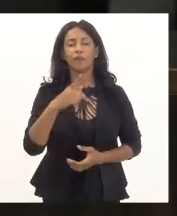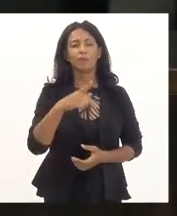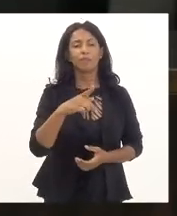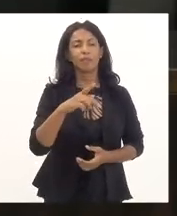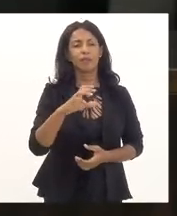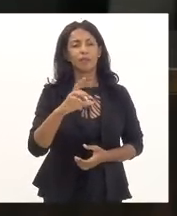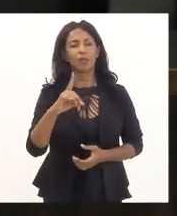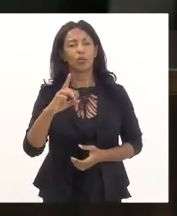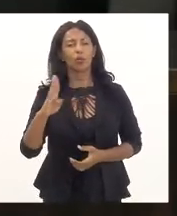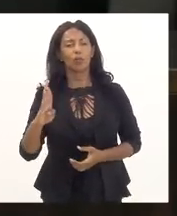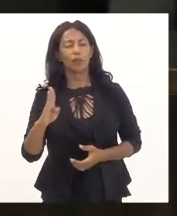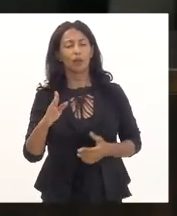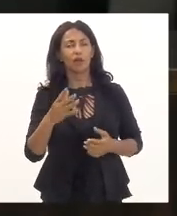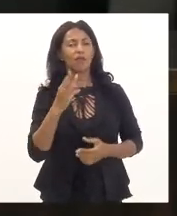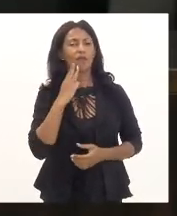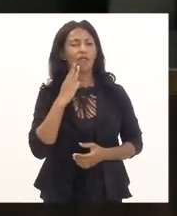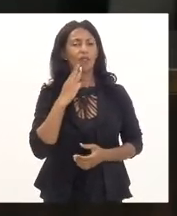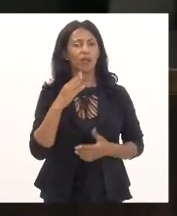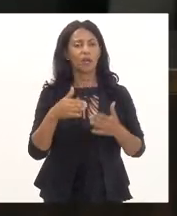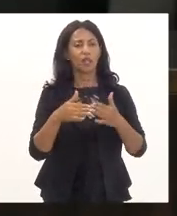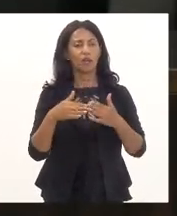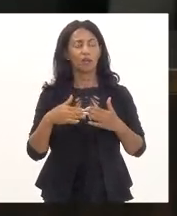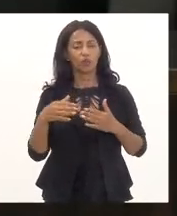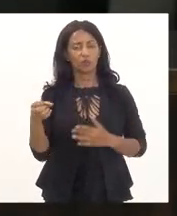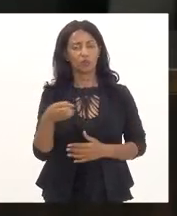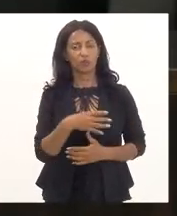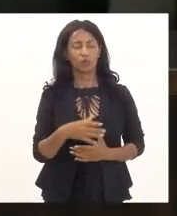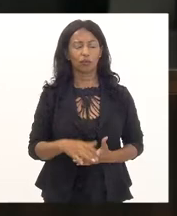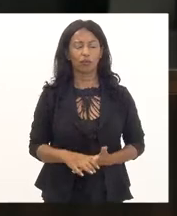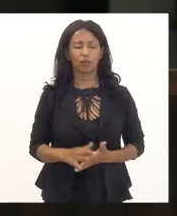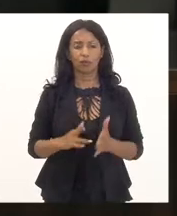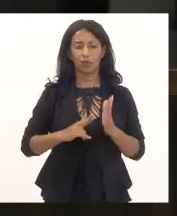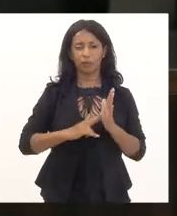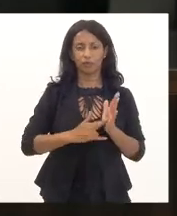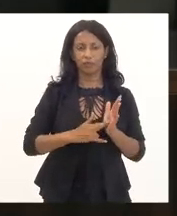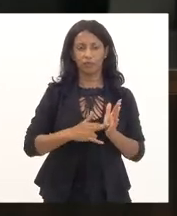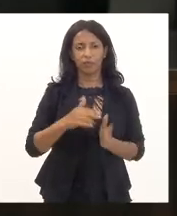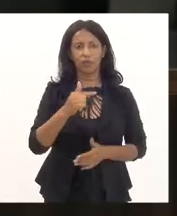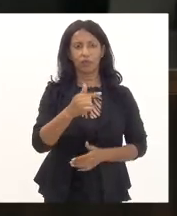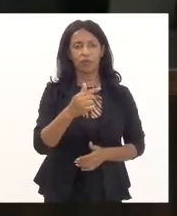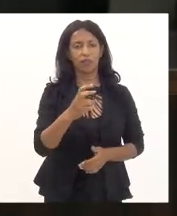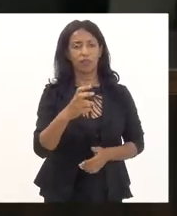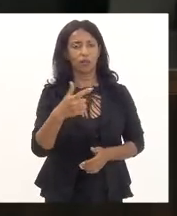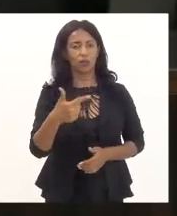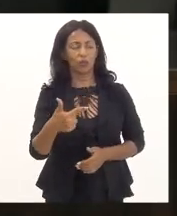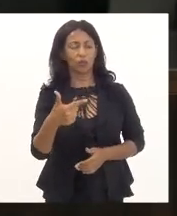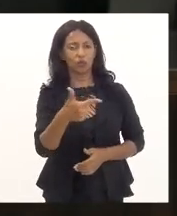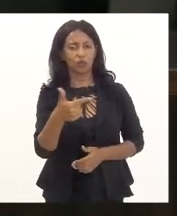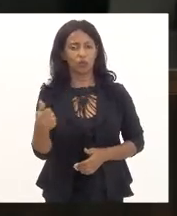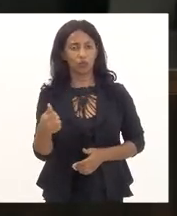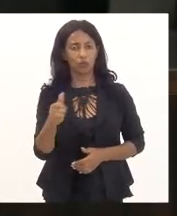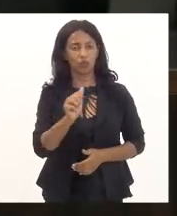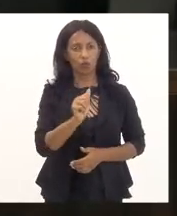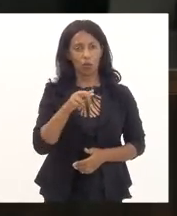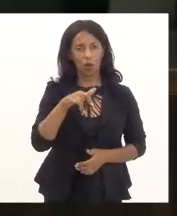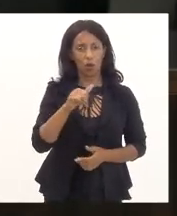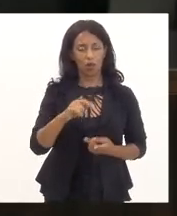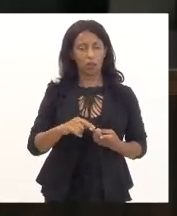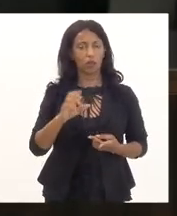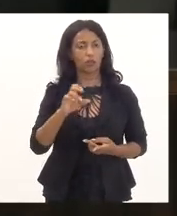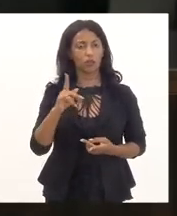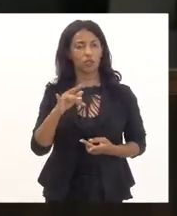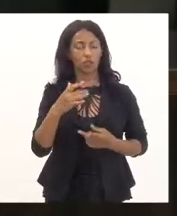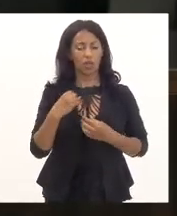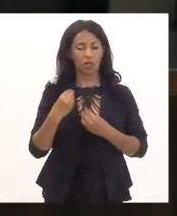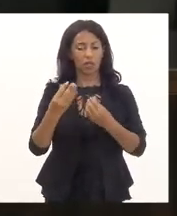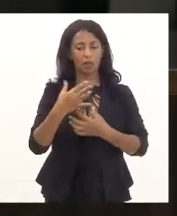Carneiro e abstenção do Novo. Projeto de resolução 752-2021, de autoria dos deputados Anderson Moraes e Charles Batista,